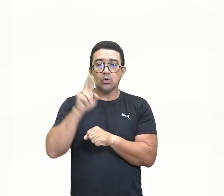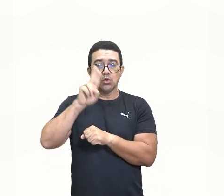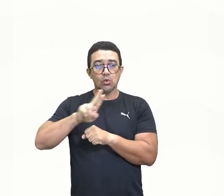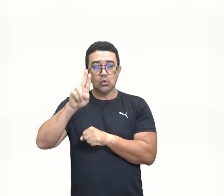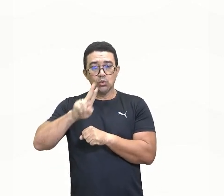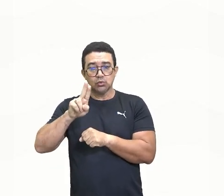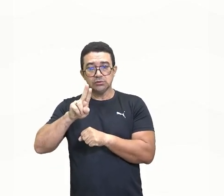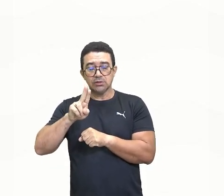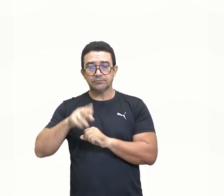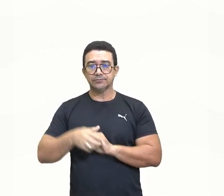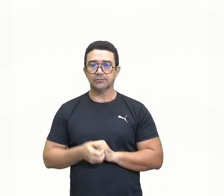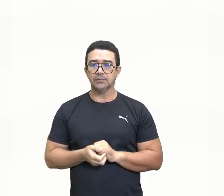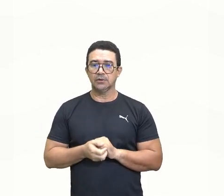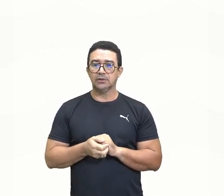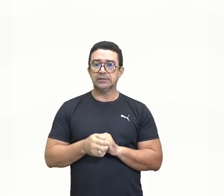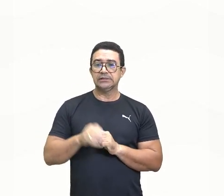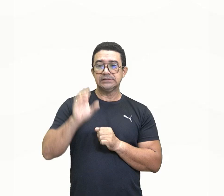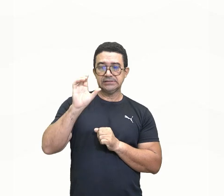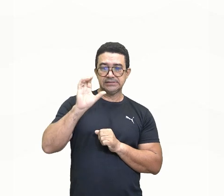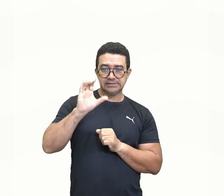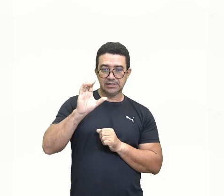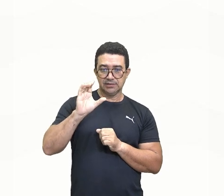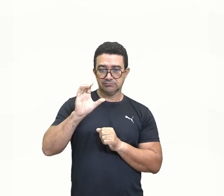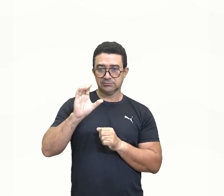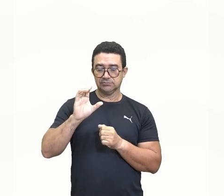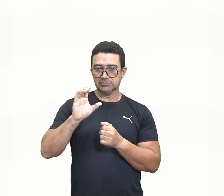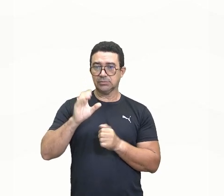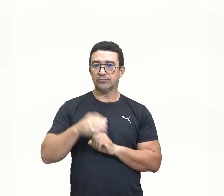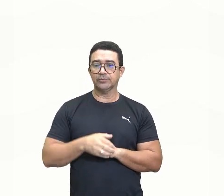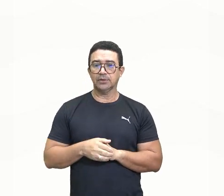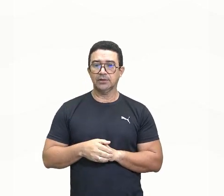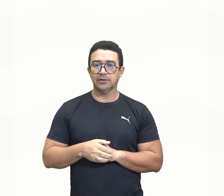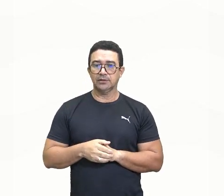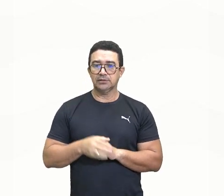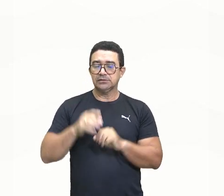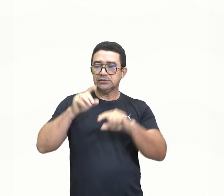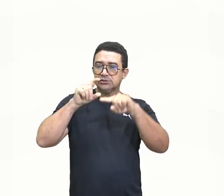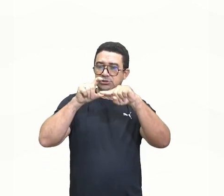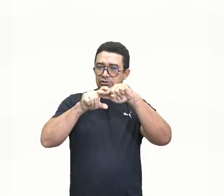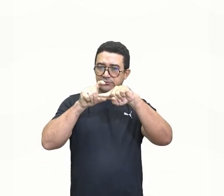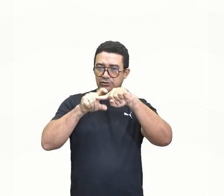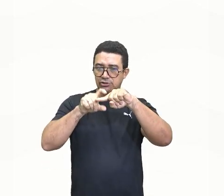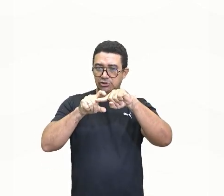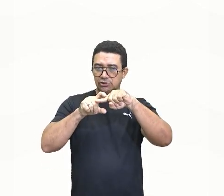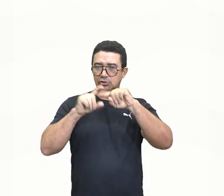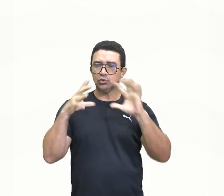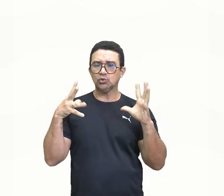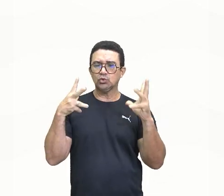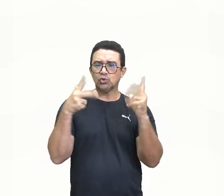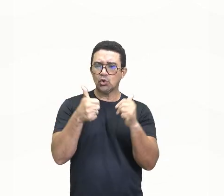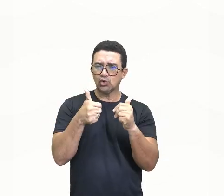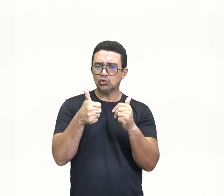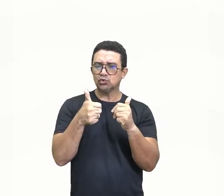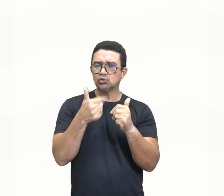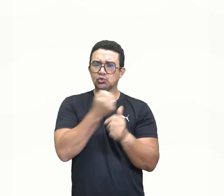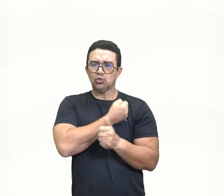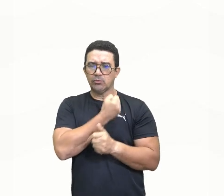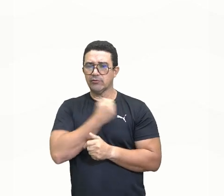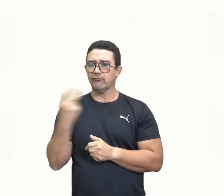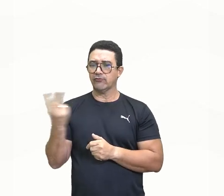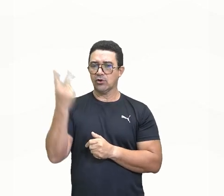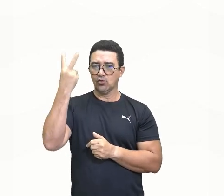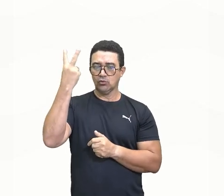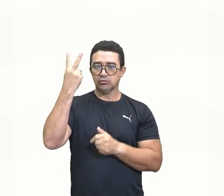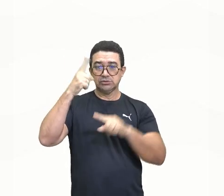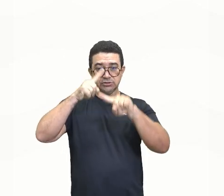recurso matemático, ó, coloca o C em evidência e aí você vai dividir, então, todos esses valores pelo C